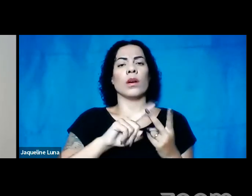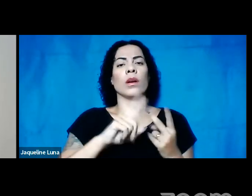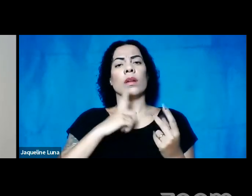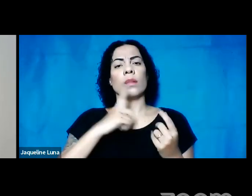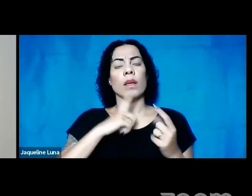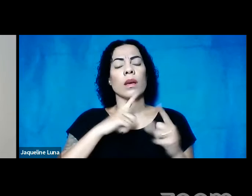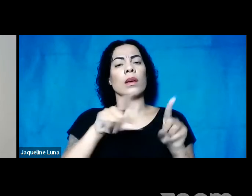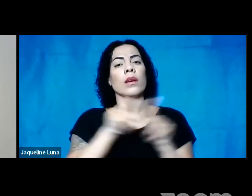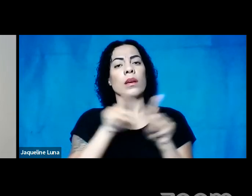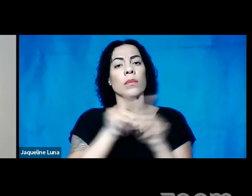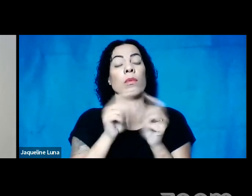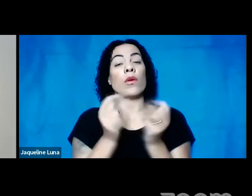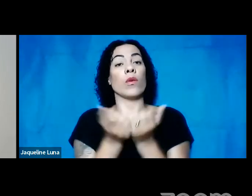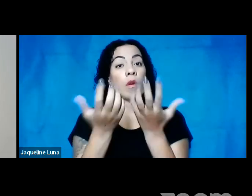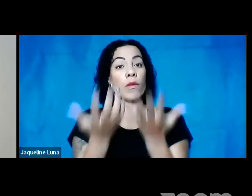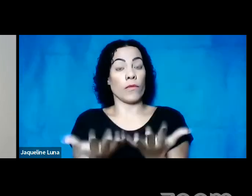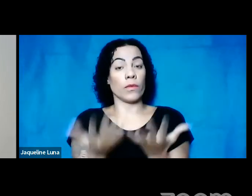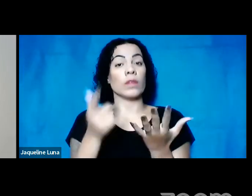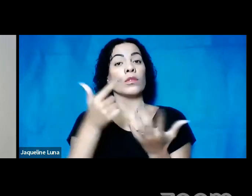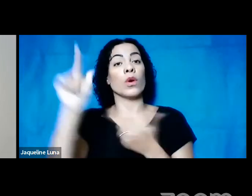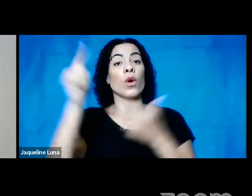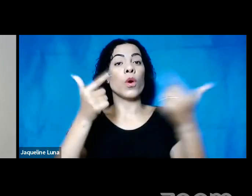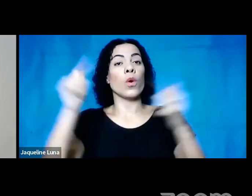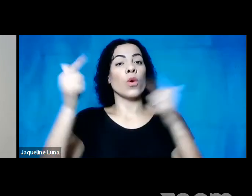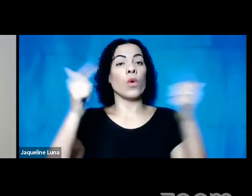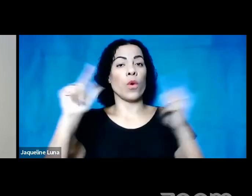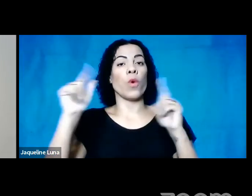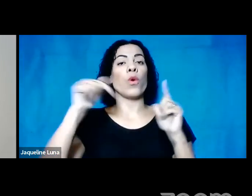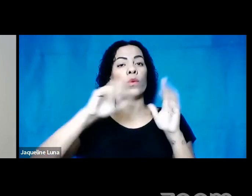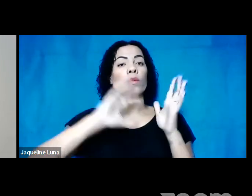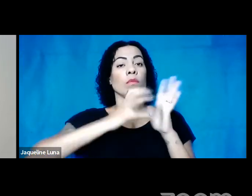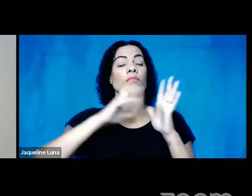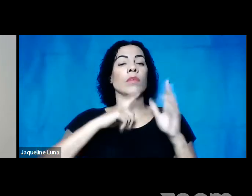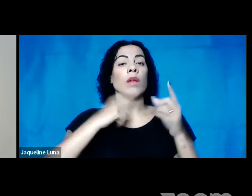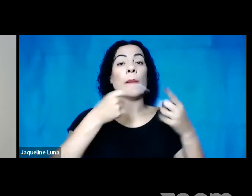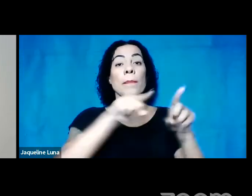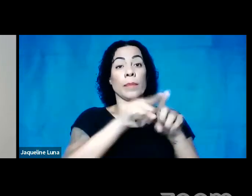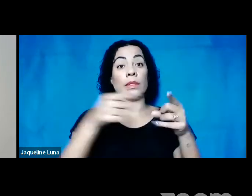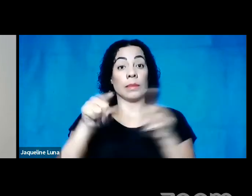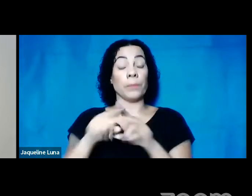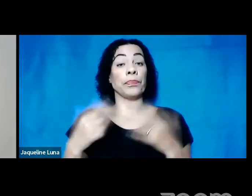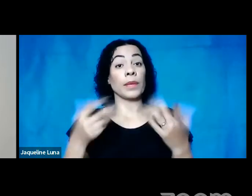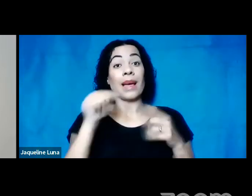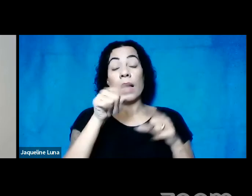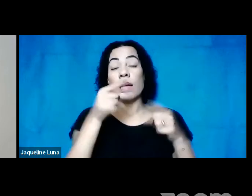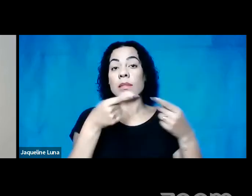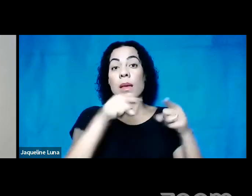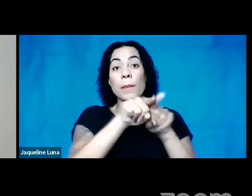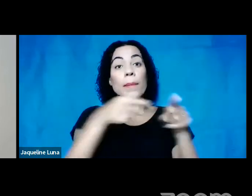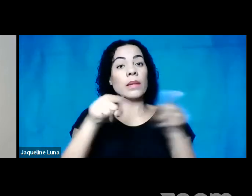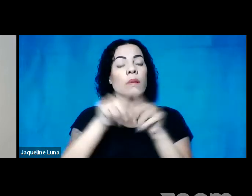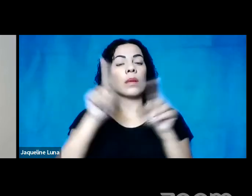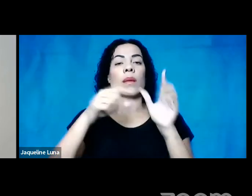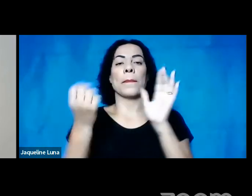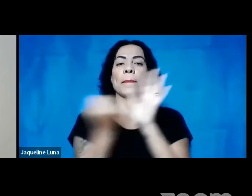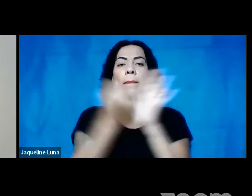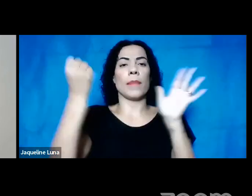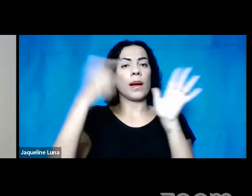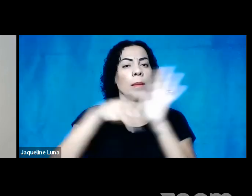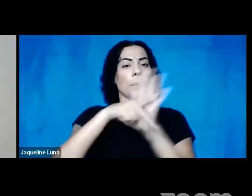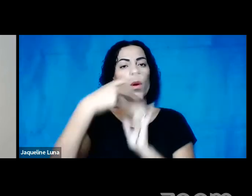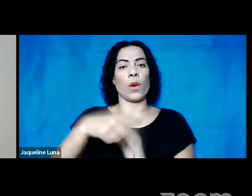E também estamos oferecendo para outros canais aqui que temos parceria. Aliás, as parcerias são uma marca registrada também da TVE